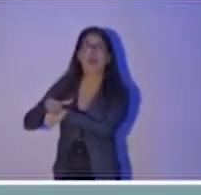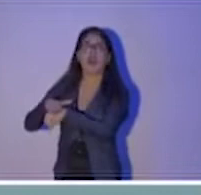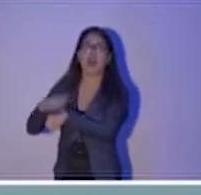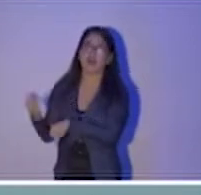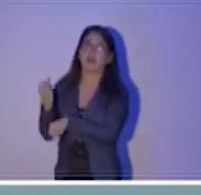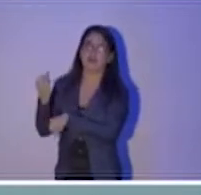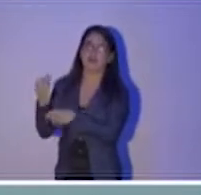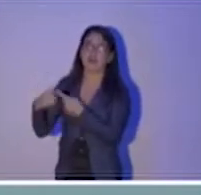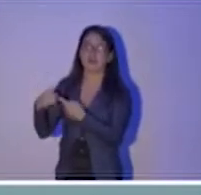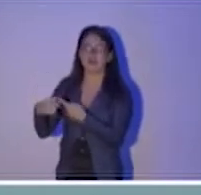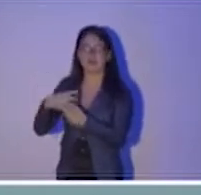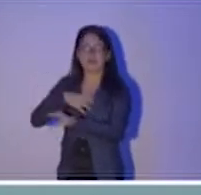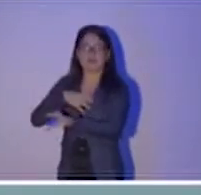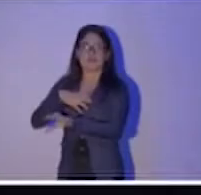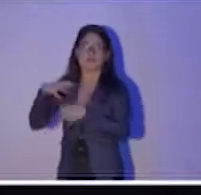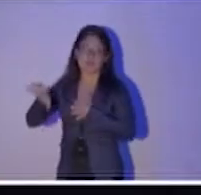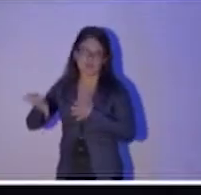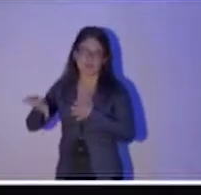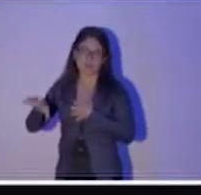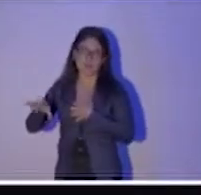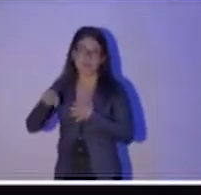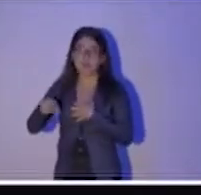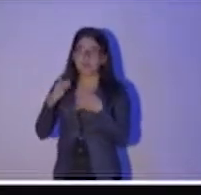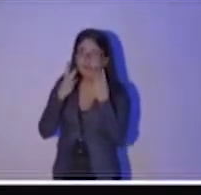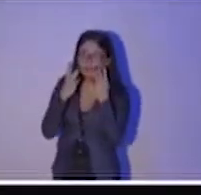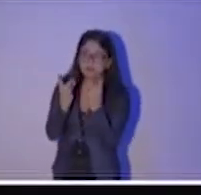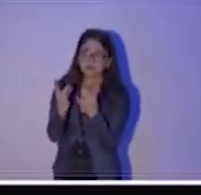pensar muito como é que você escuta. E